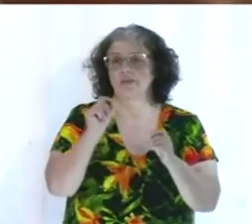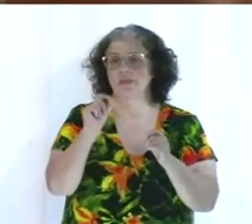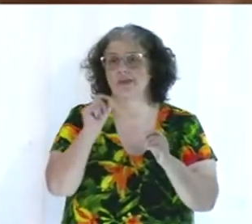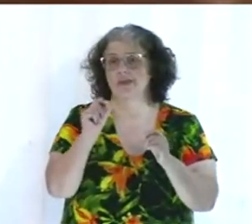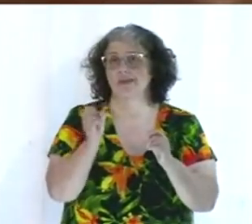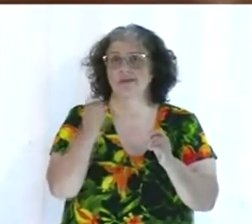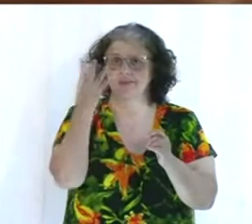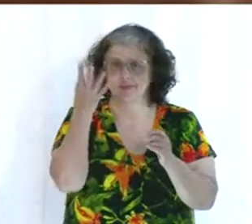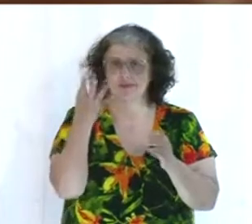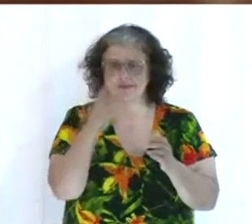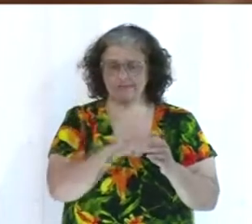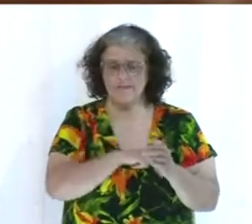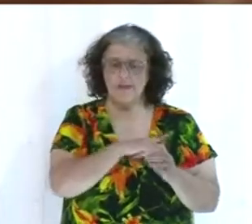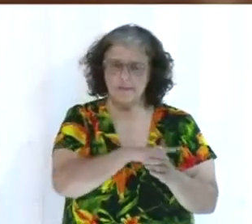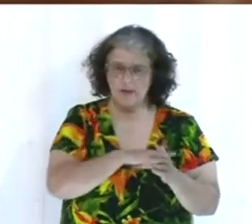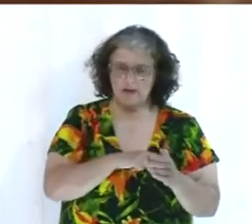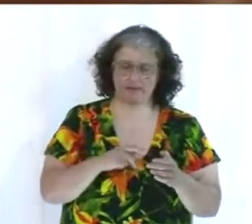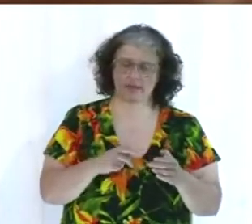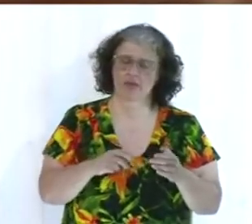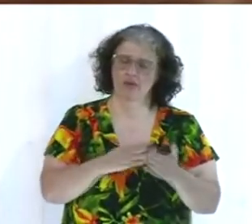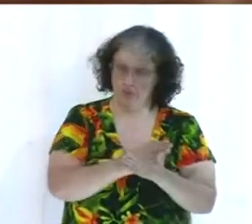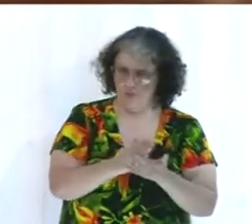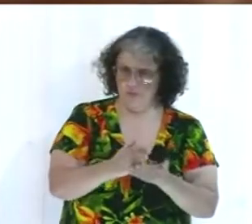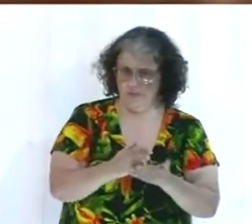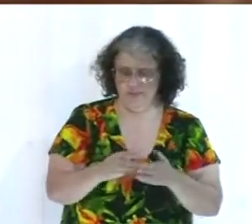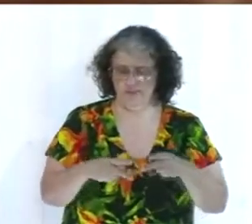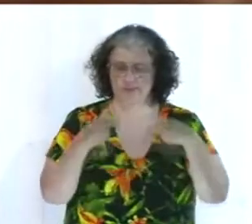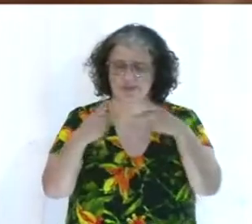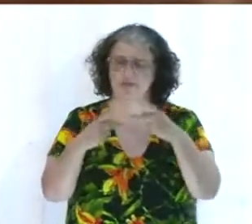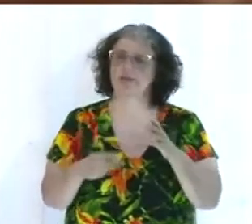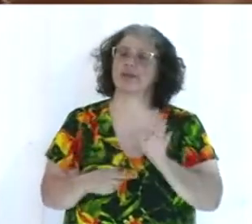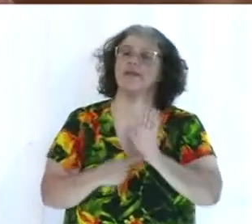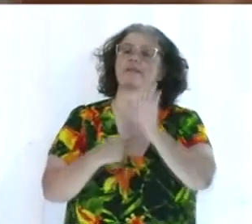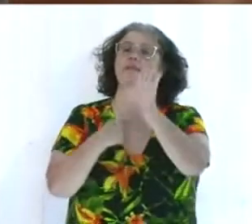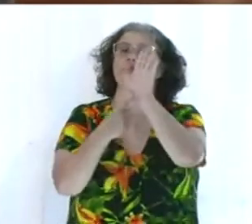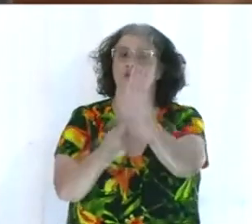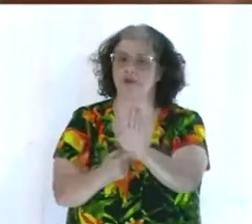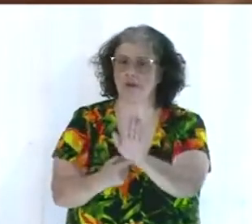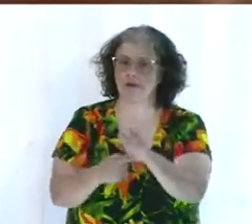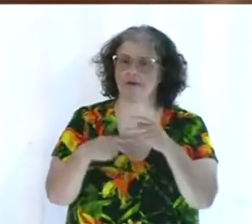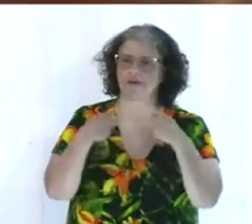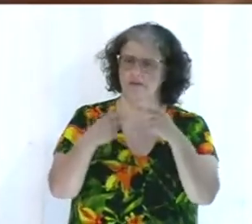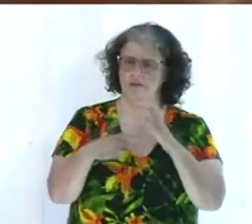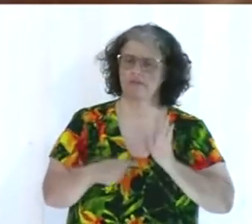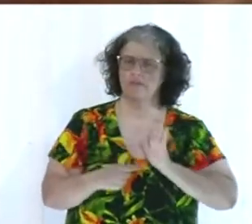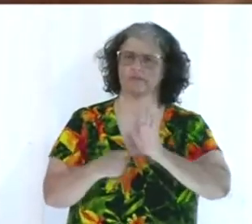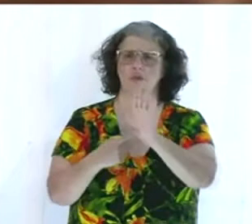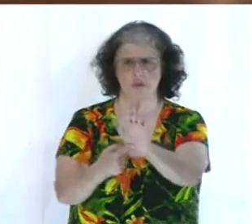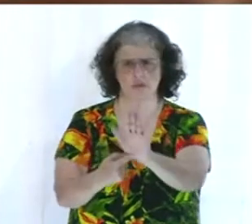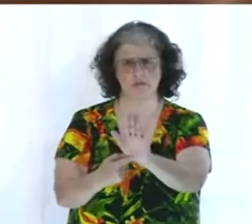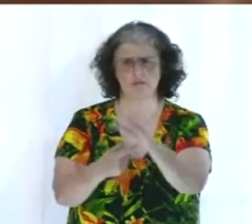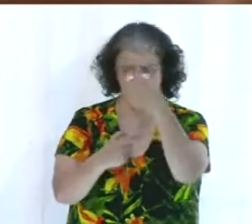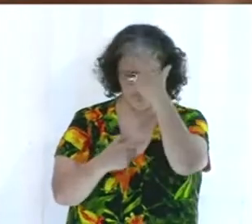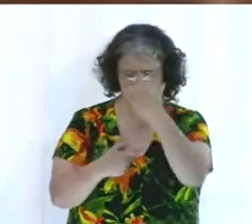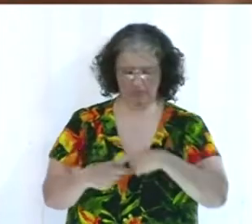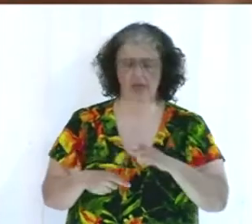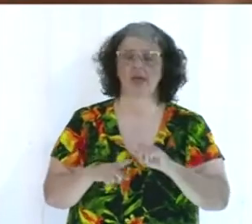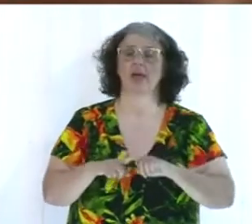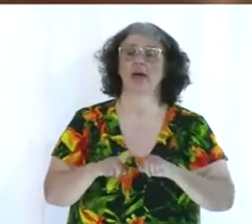de regra, Paulo começa rendendo graças a Deus pela vida daqueles irmãos, mas nessa carta Paulo não faz